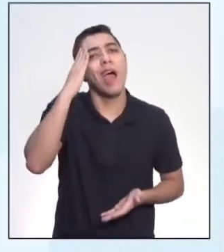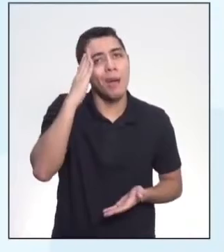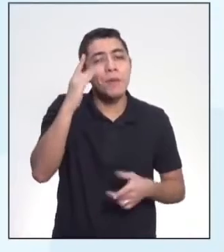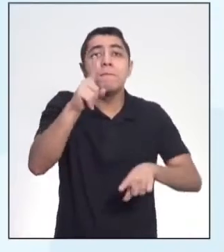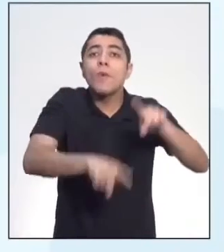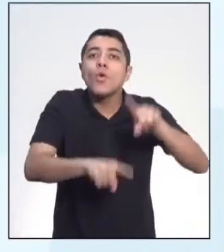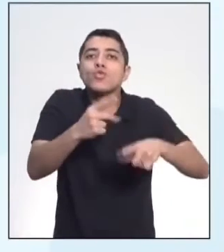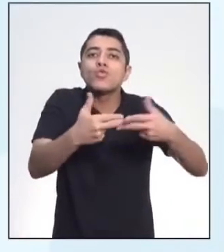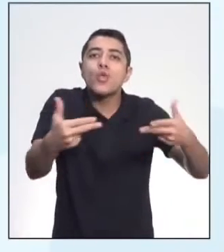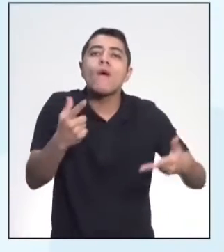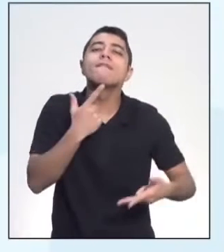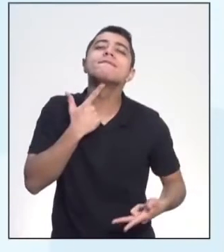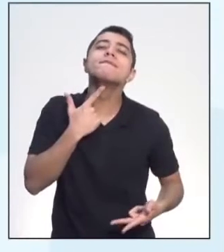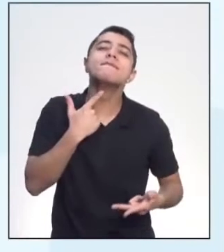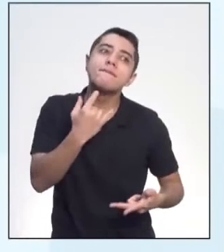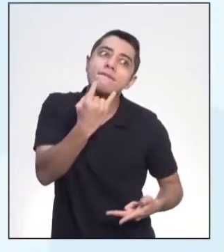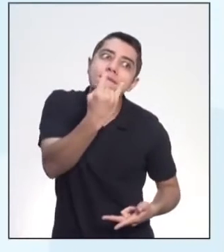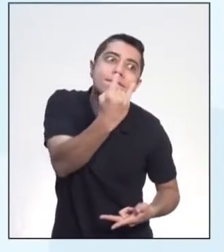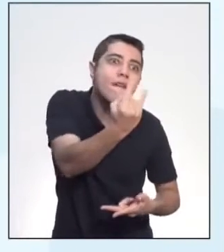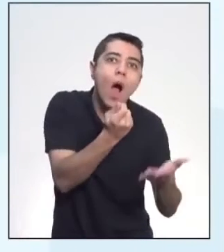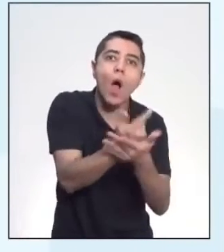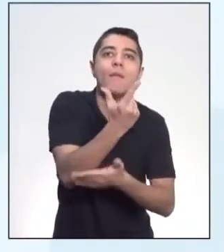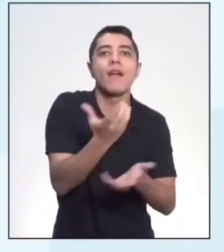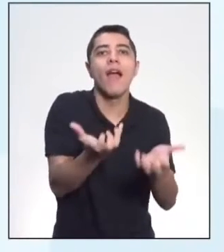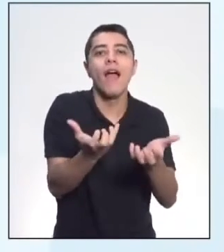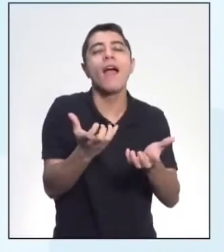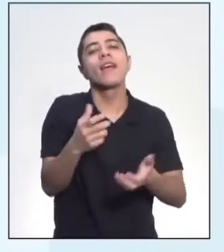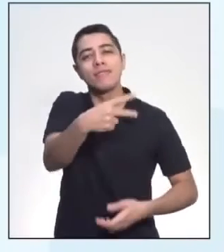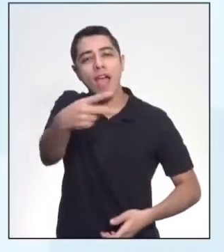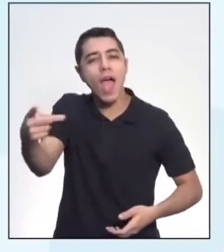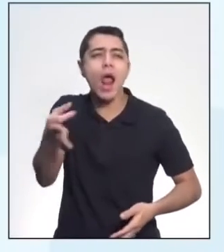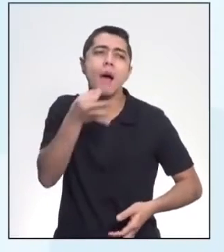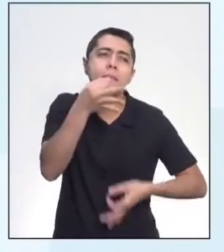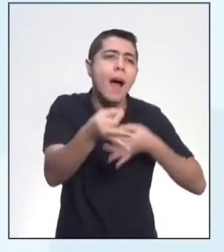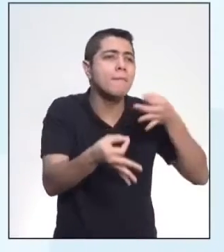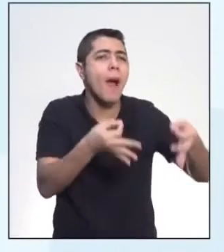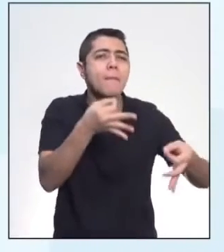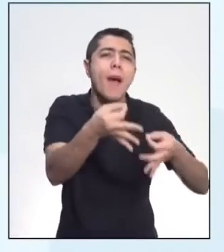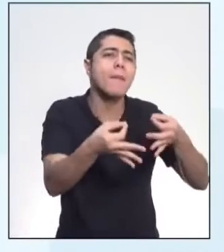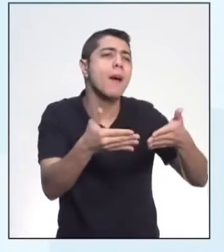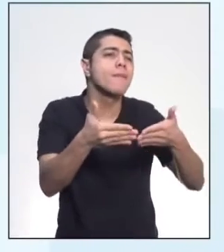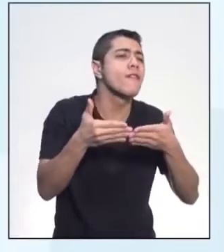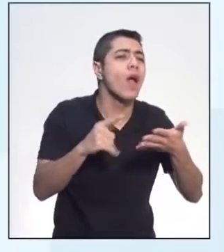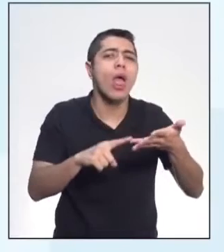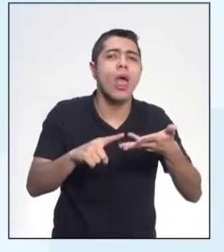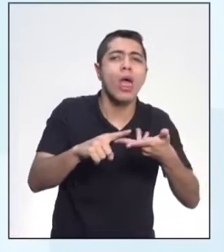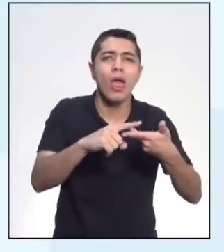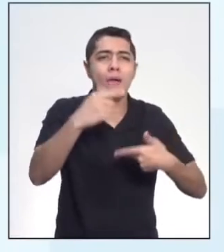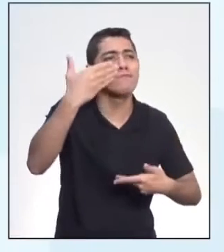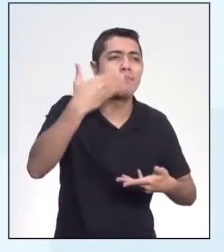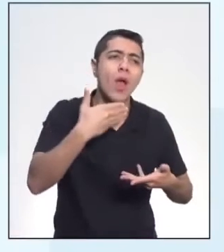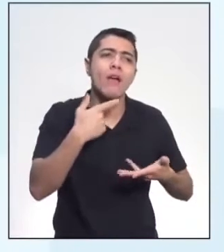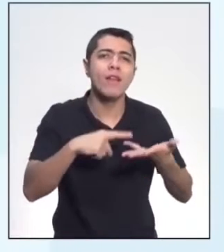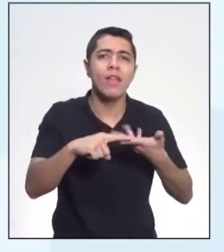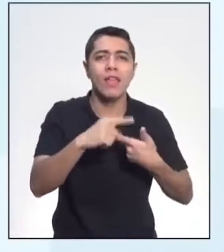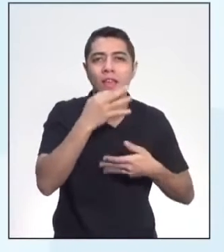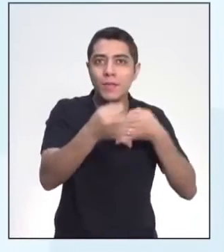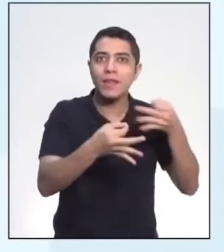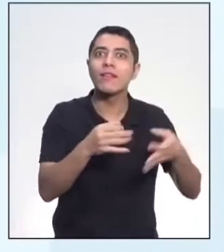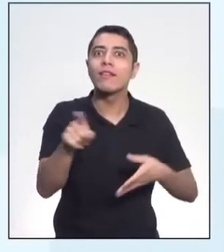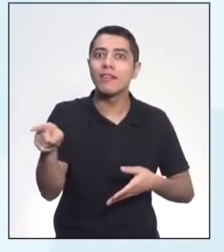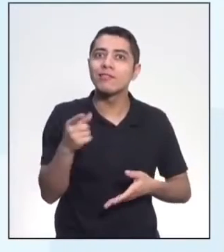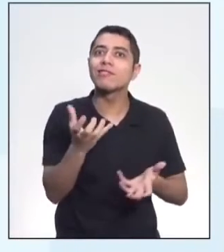desejos e usam os mais diversos argumentos para conseguirem o que desejam. Como,